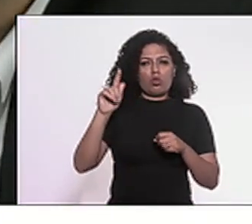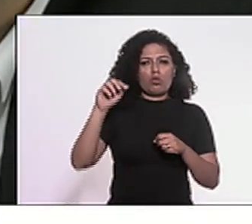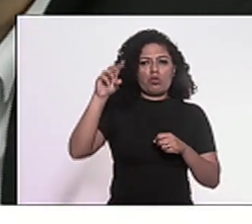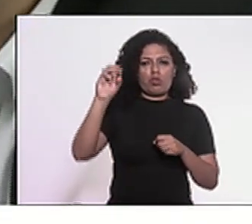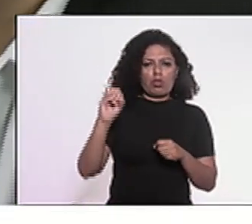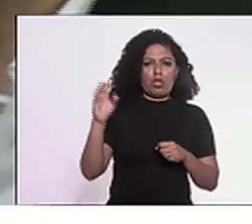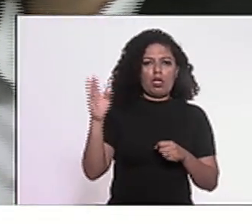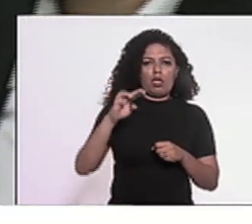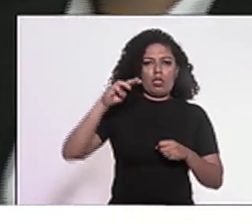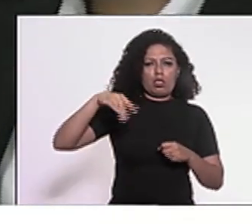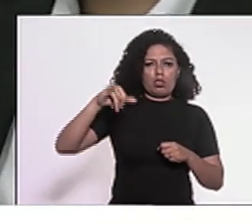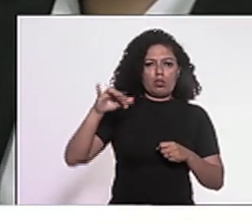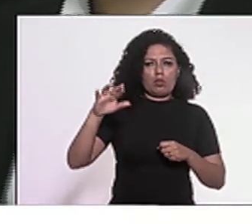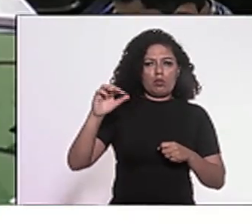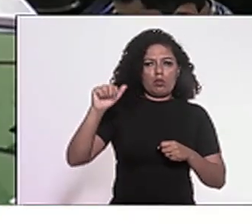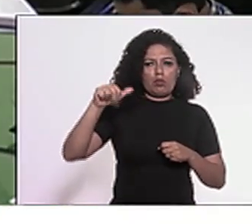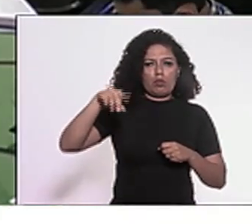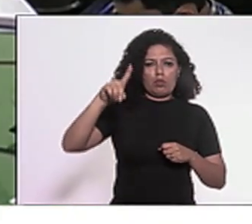palavra.